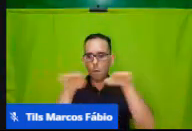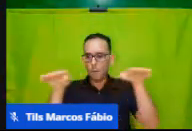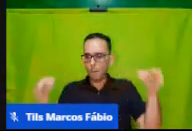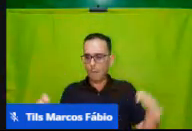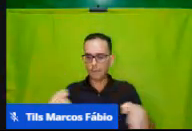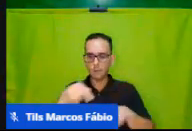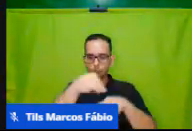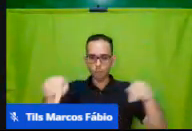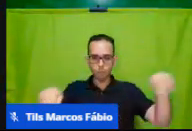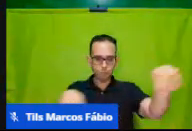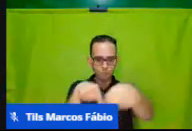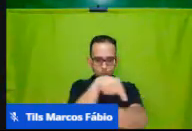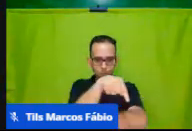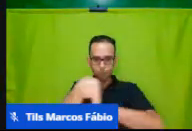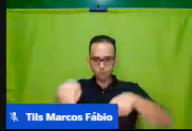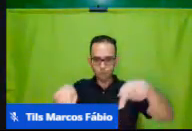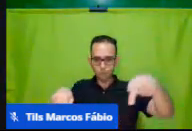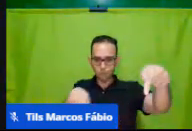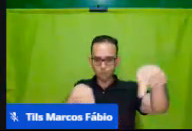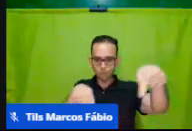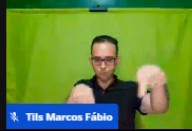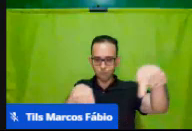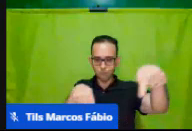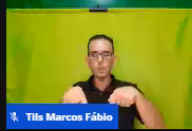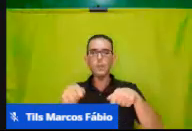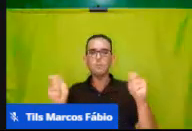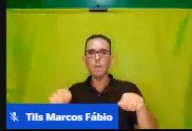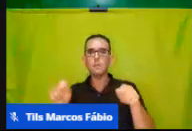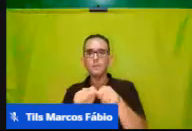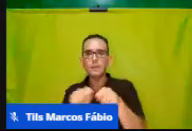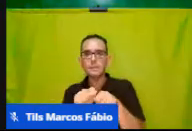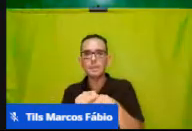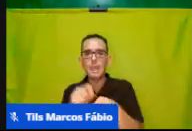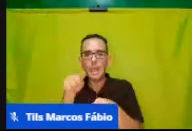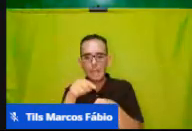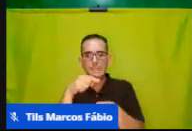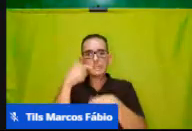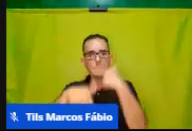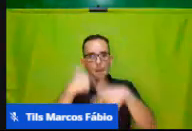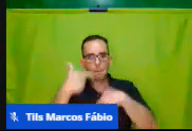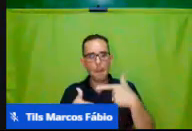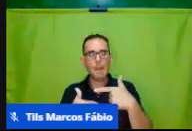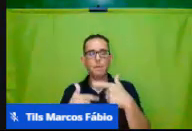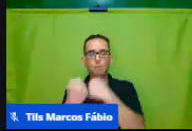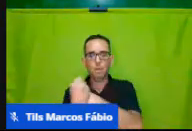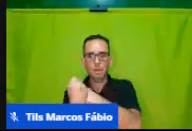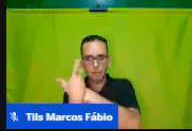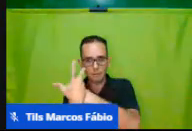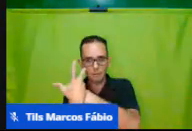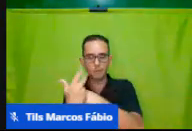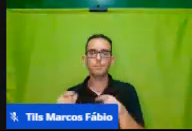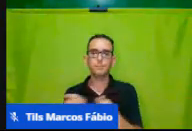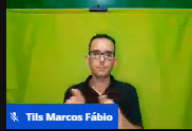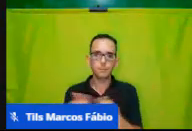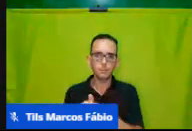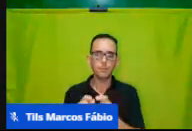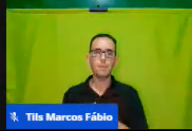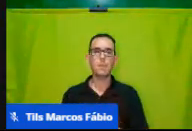digitalizadora aqui, né? Para poder viabilizar esse tipo de prática de gravação, né?